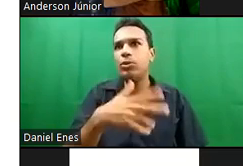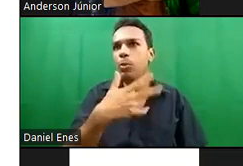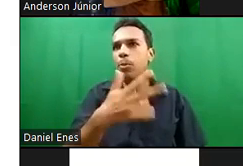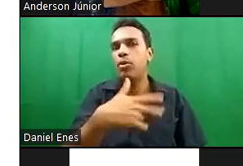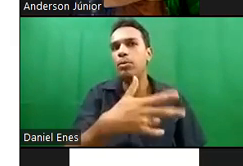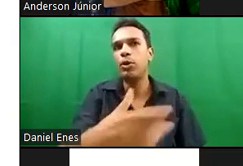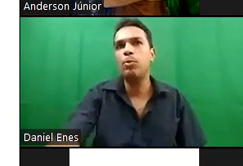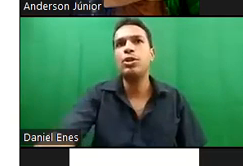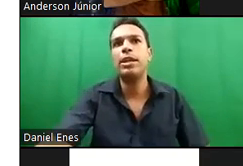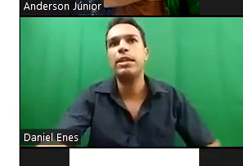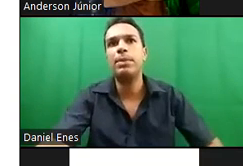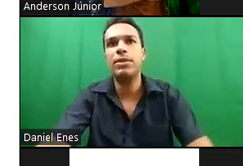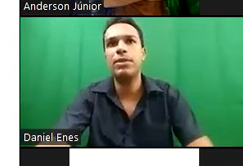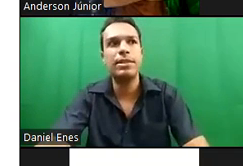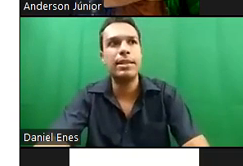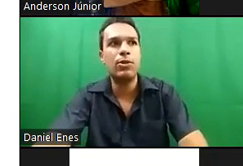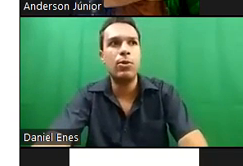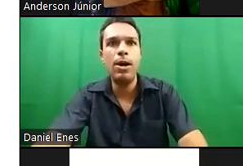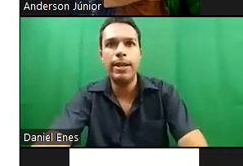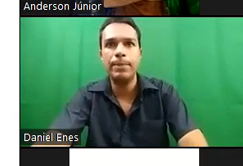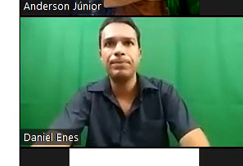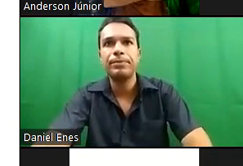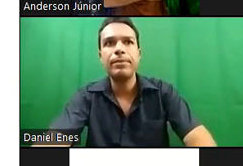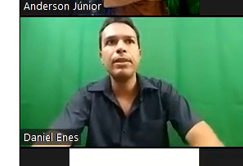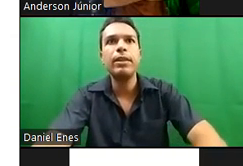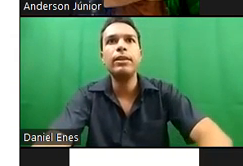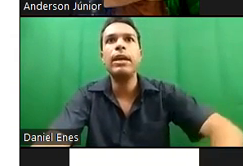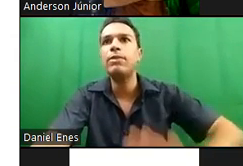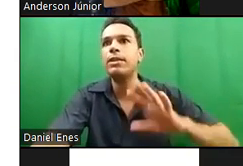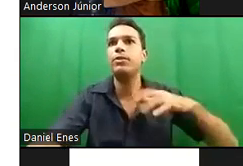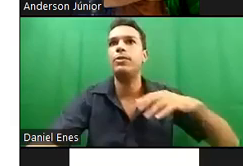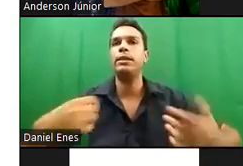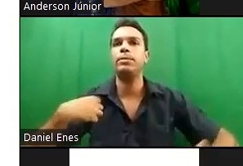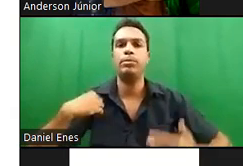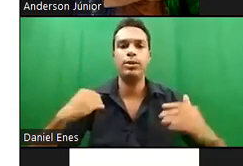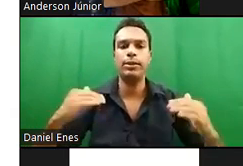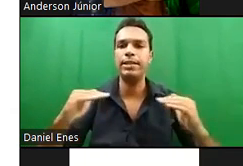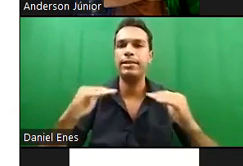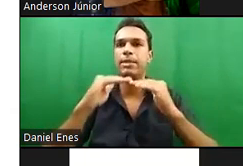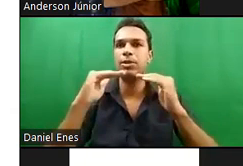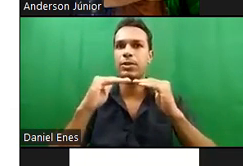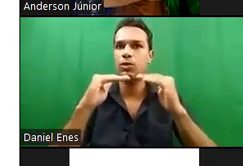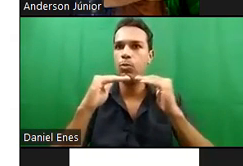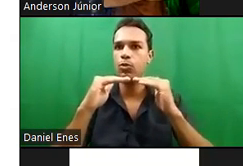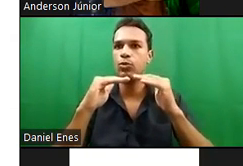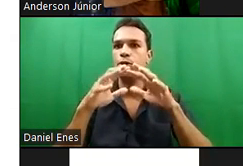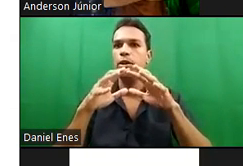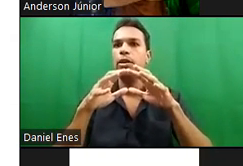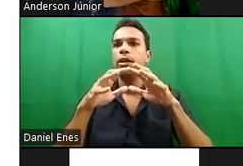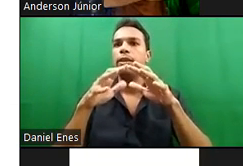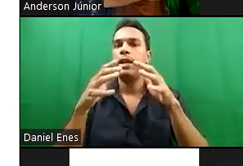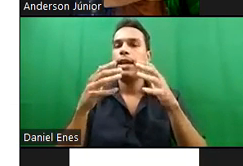pelo que pouco que eu mostrei aqui para vocês até agora, né, vocês veem, por ter esses elementos